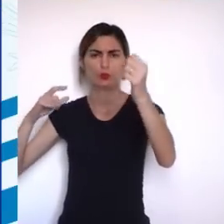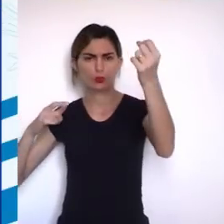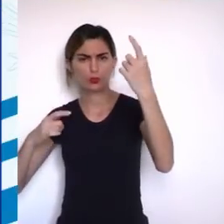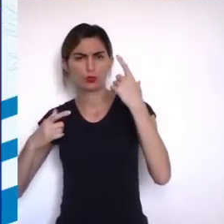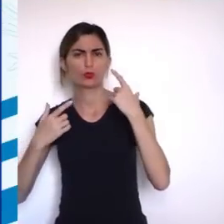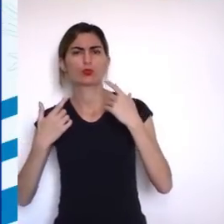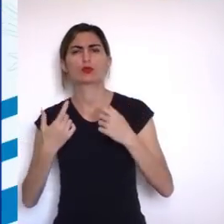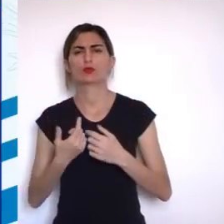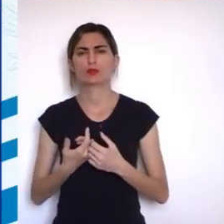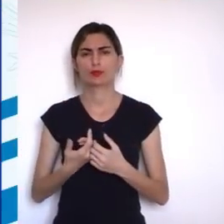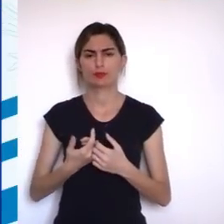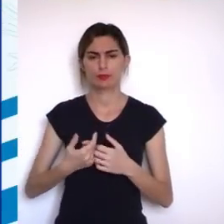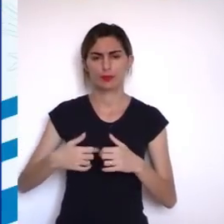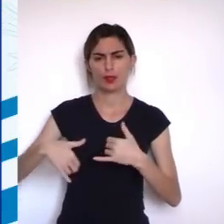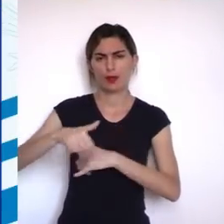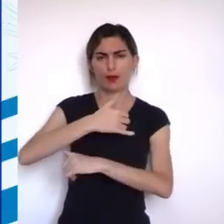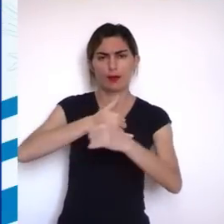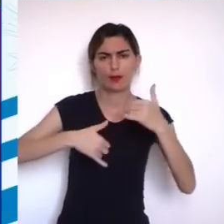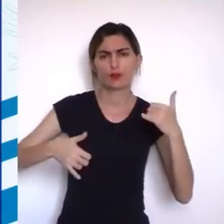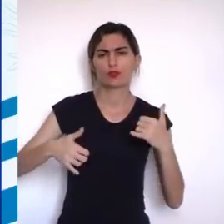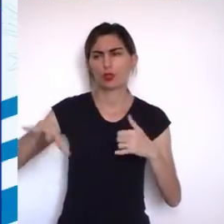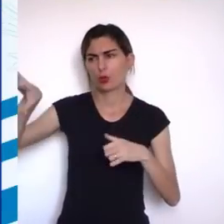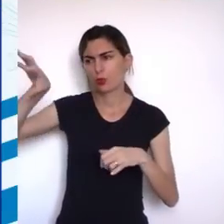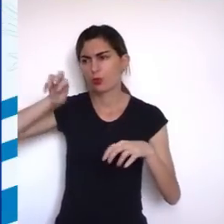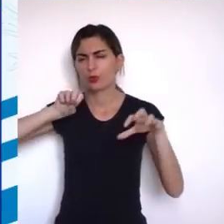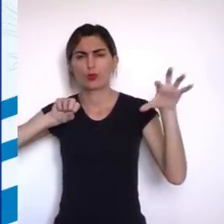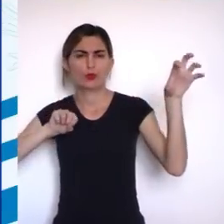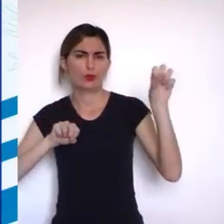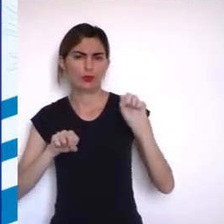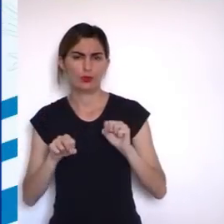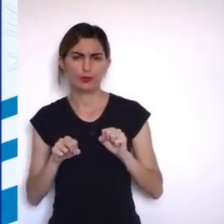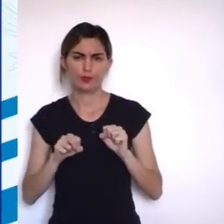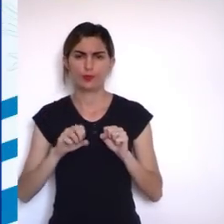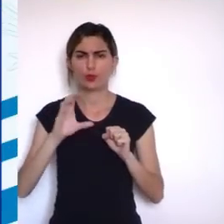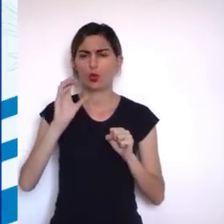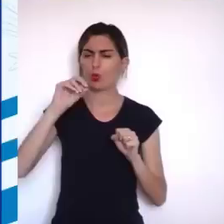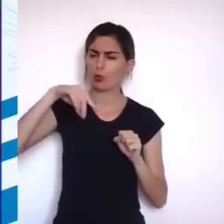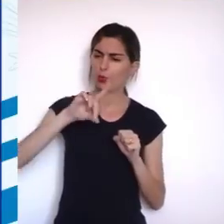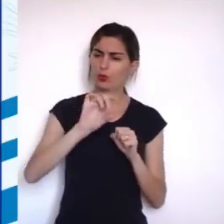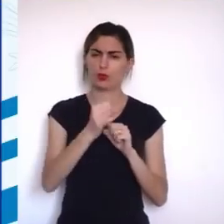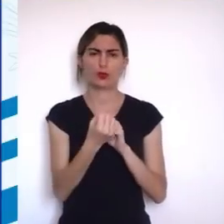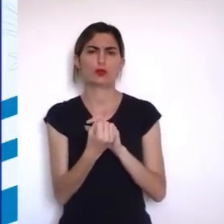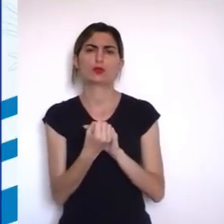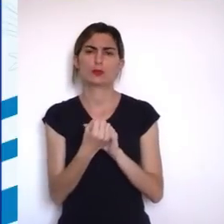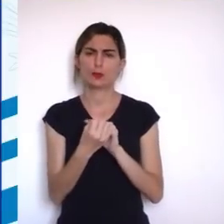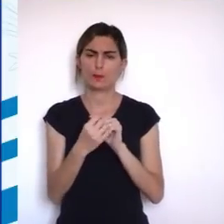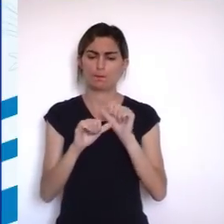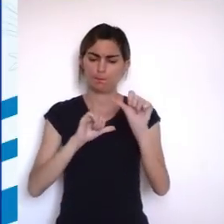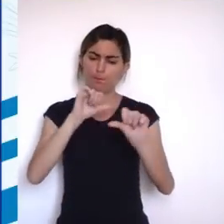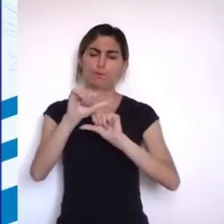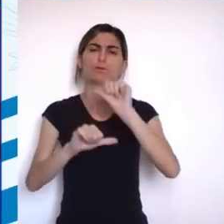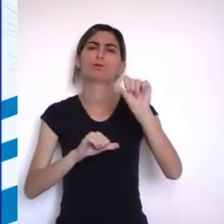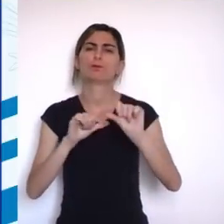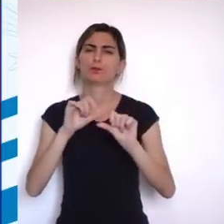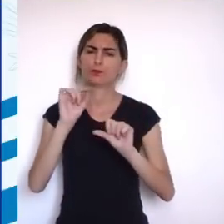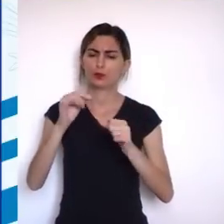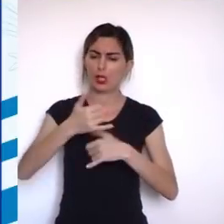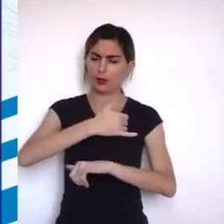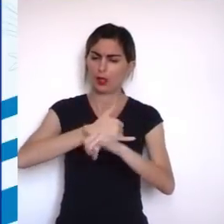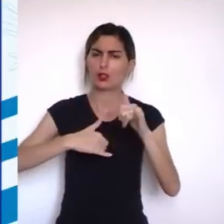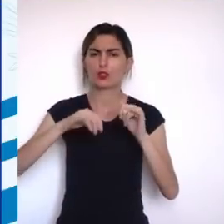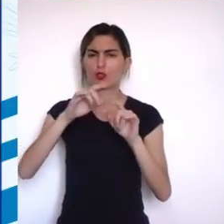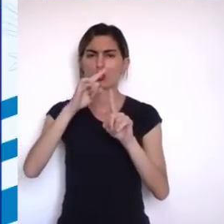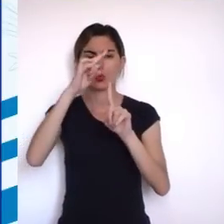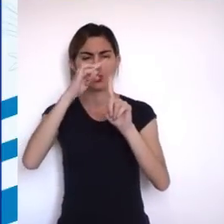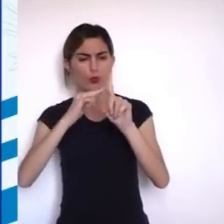ondas eletromagnéticas que vão ser ali absorvidas. Essas ondas, elas vão se